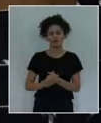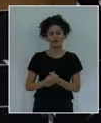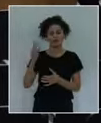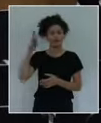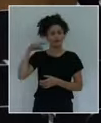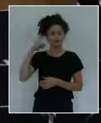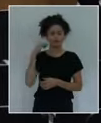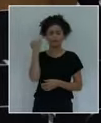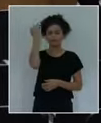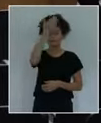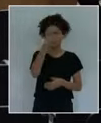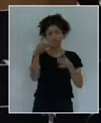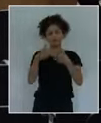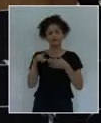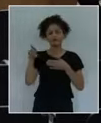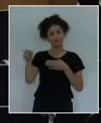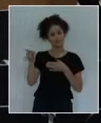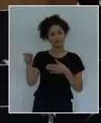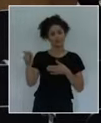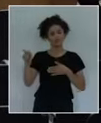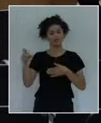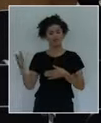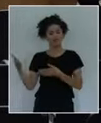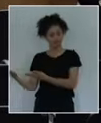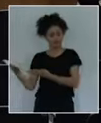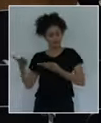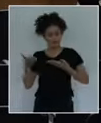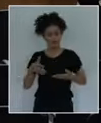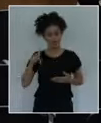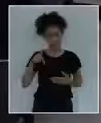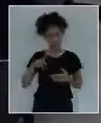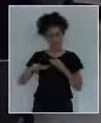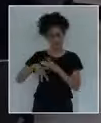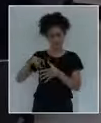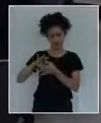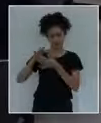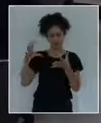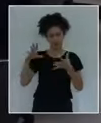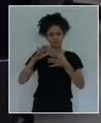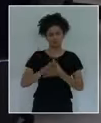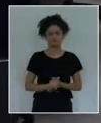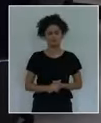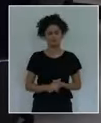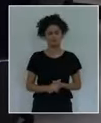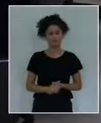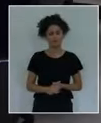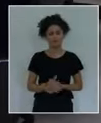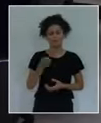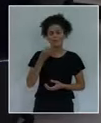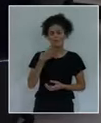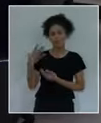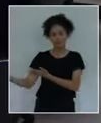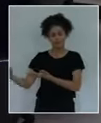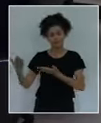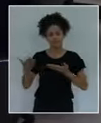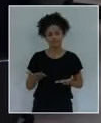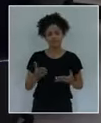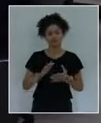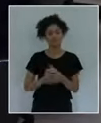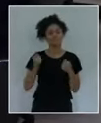esse requerimento, pedindo que a gente fizesse aí esse chamamento para o senhor Cícero. Seja muito bem-vindo para a